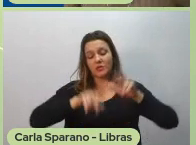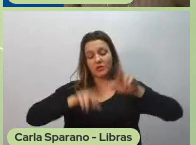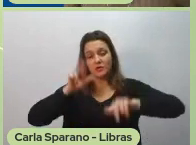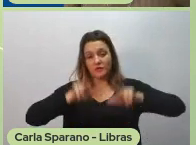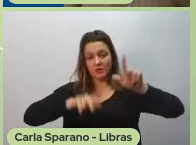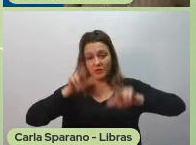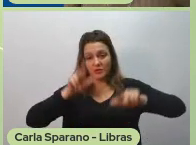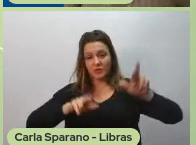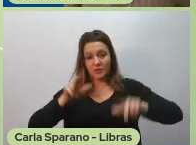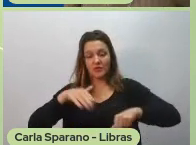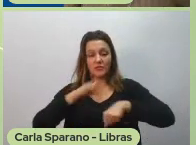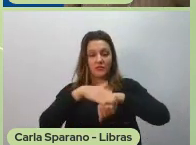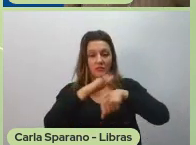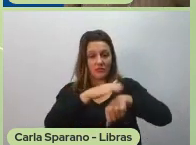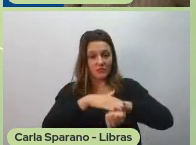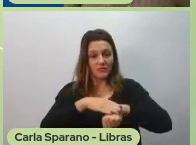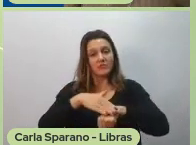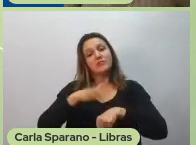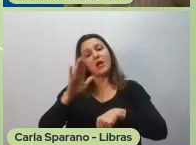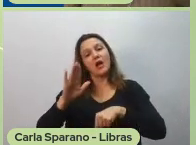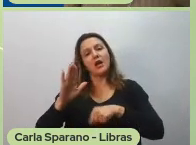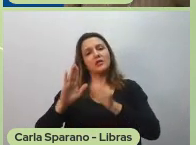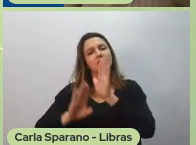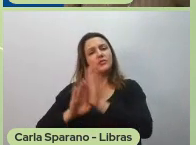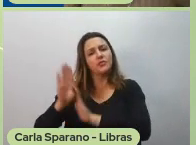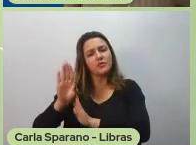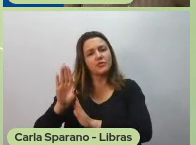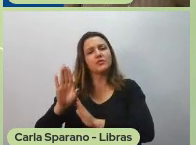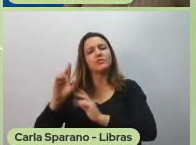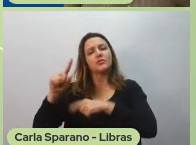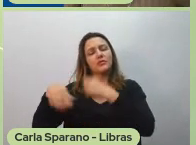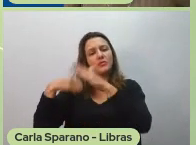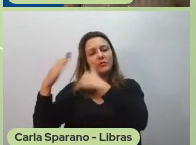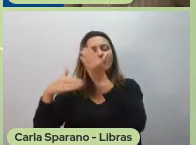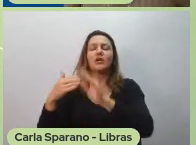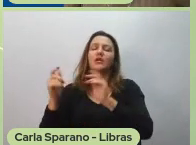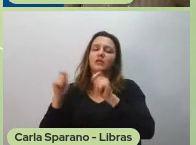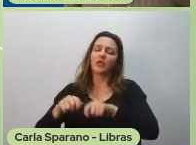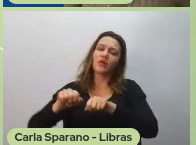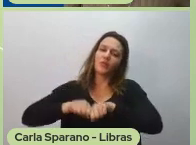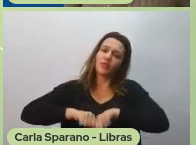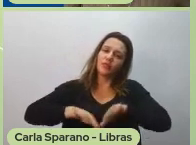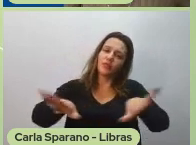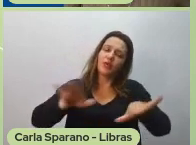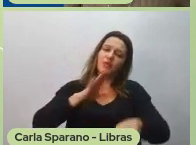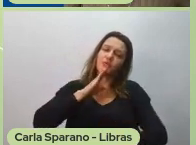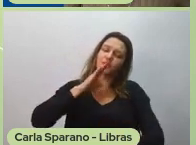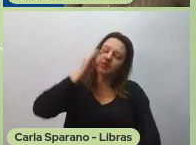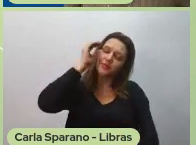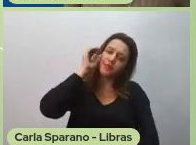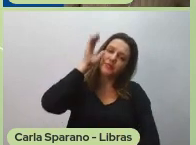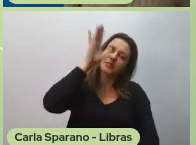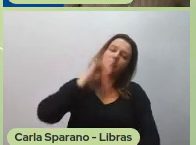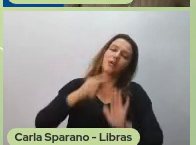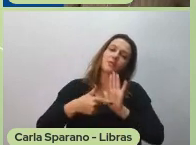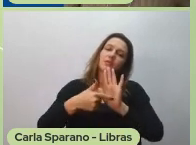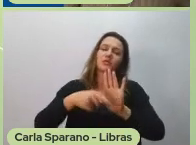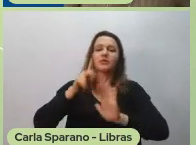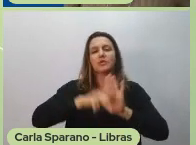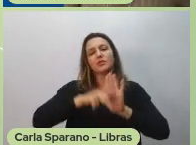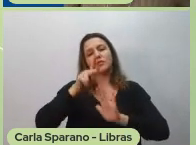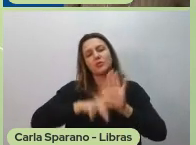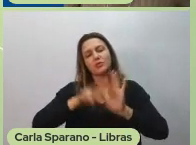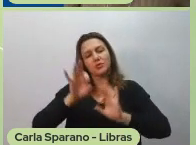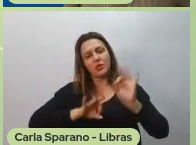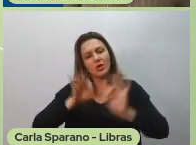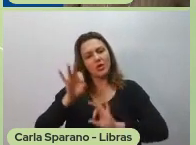atuações que estão mais evoluídas, a gente pode levar esse conhecimento também para a nossa cadeia de valor e pode apresentar esses projetos e encontrar junto